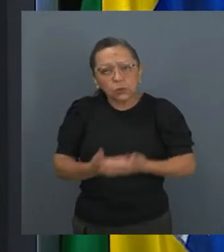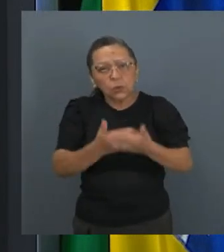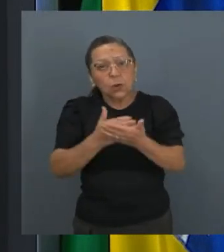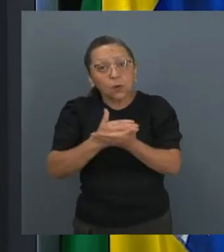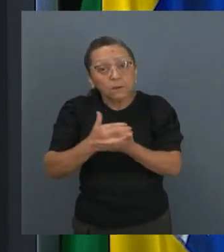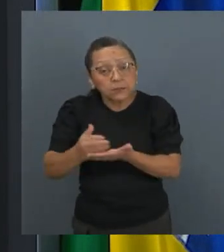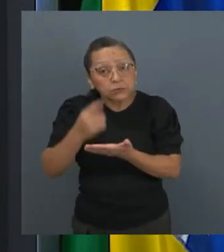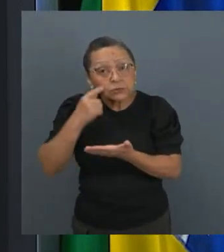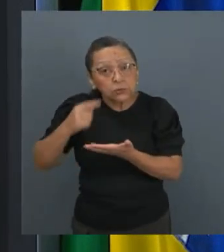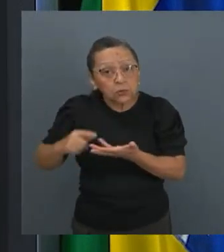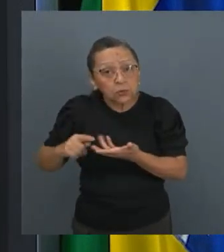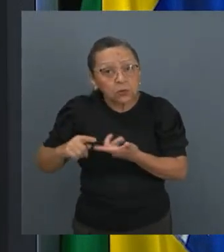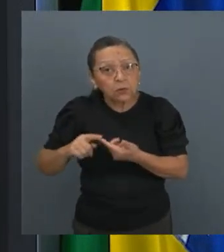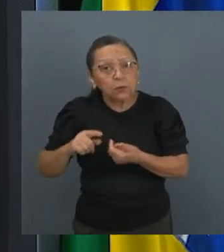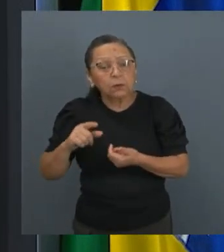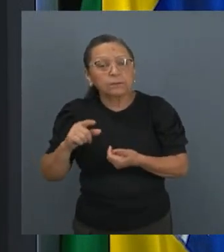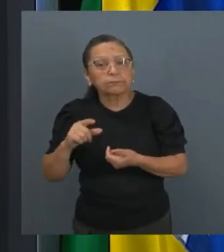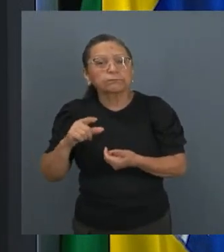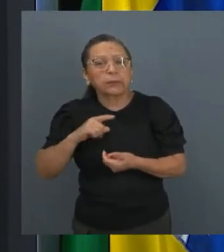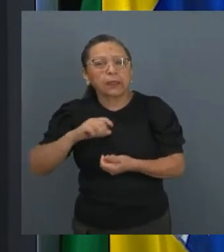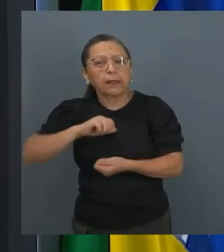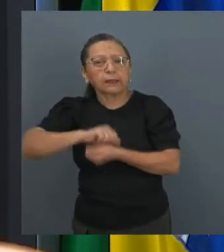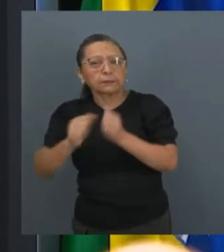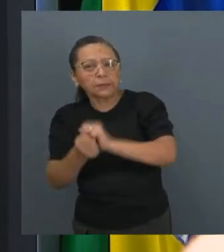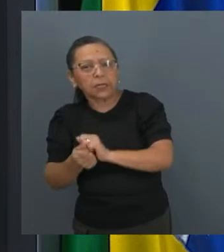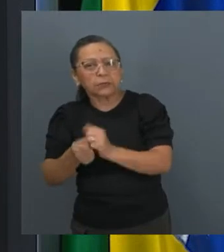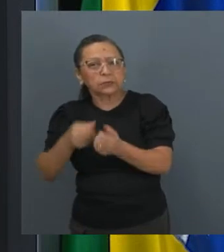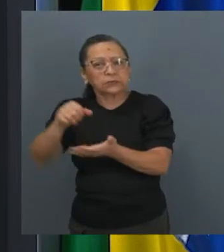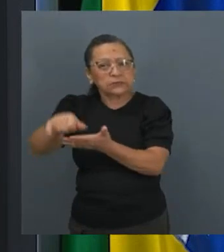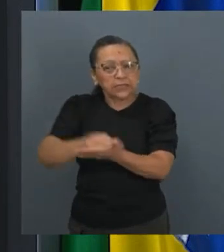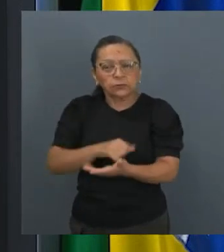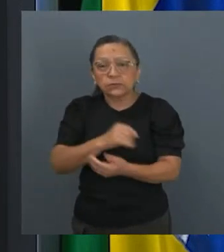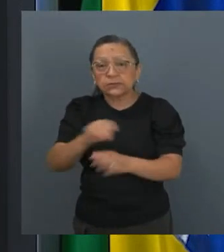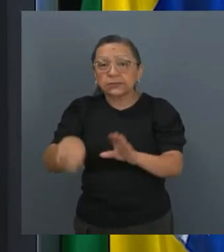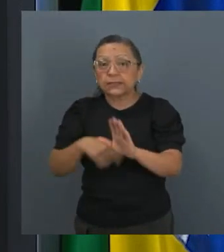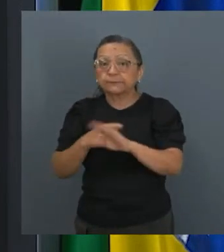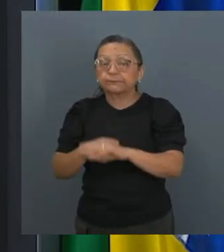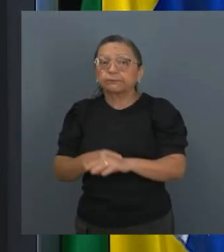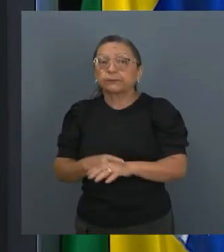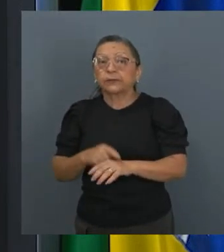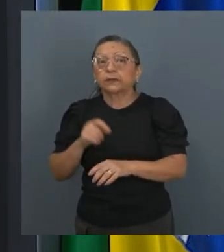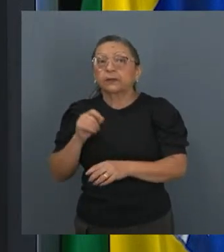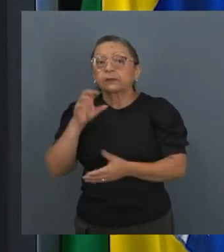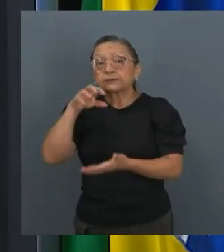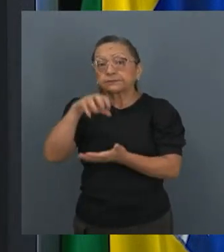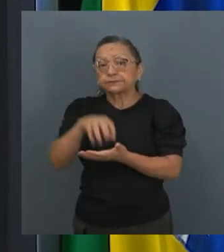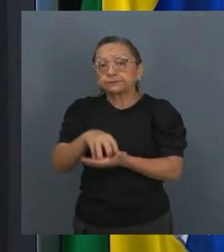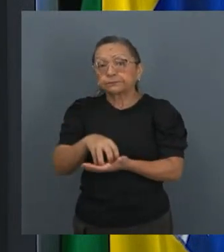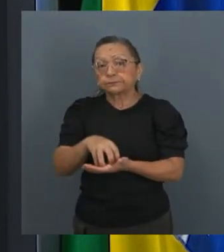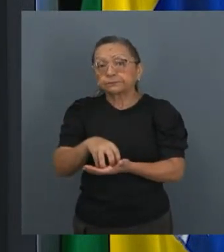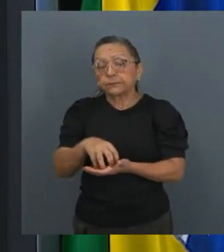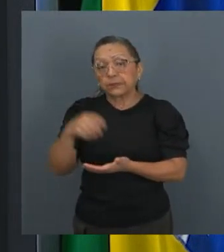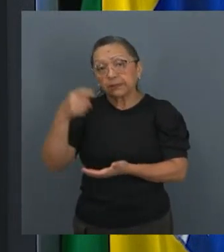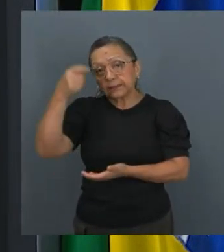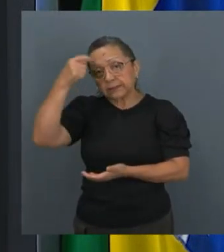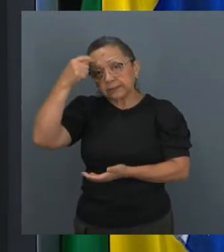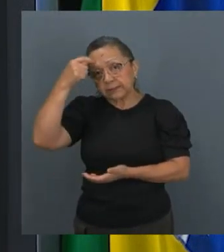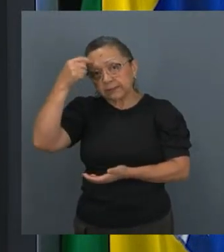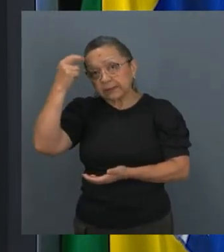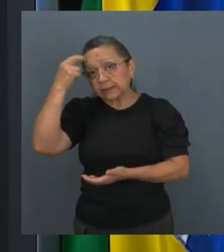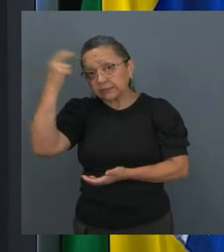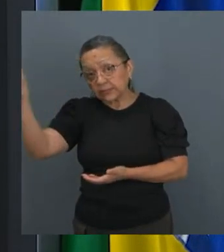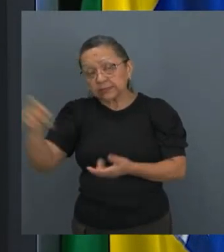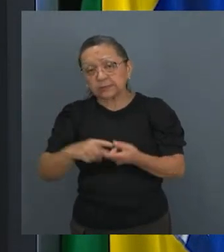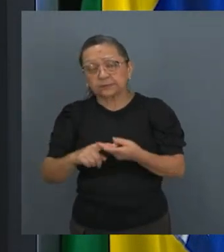pela Central Intelligence Agency, é a CIA, através do Center of Effective Public